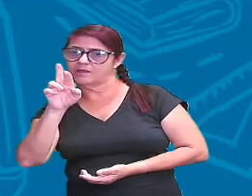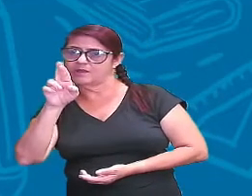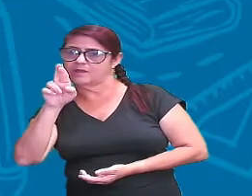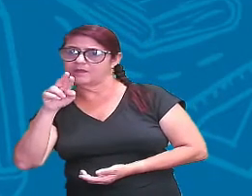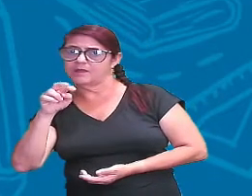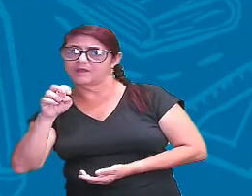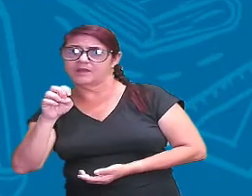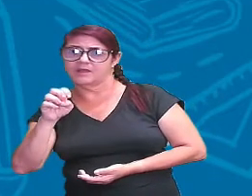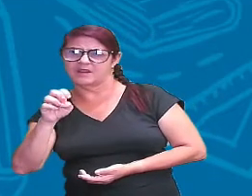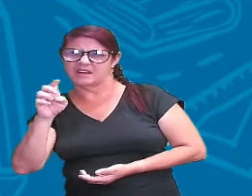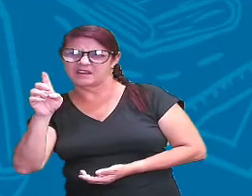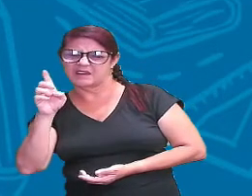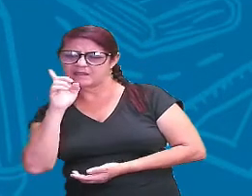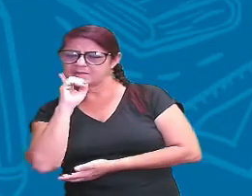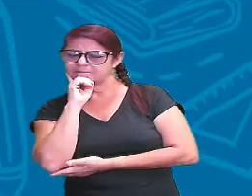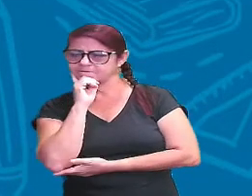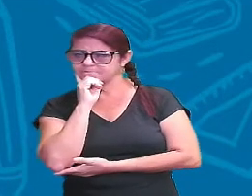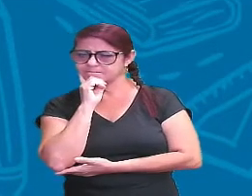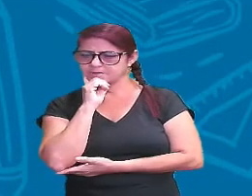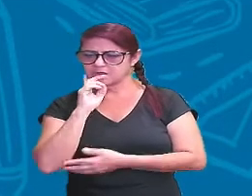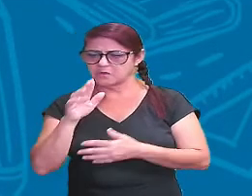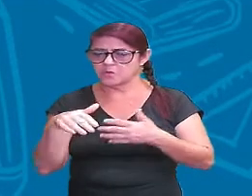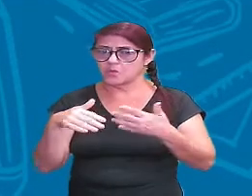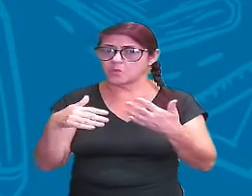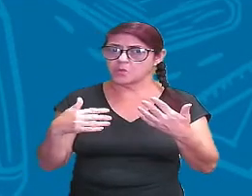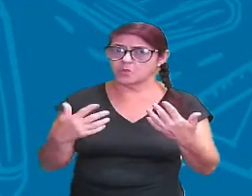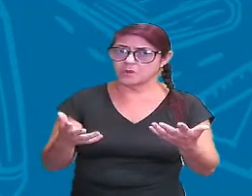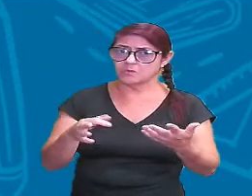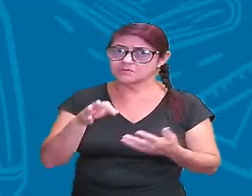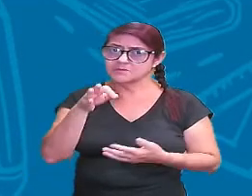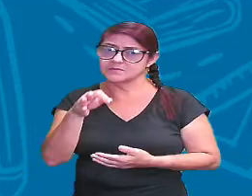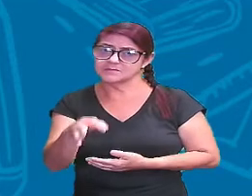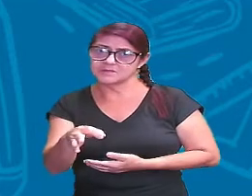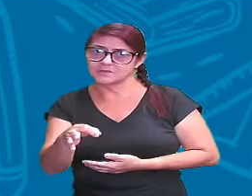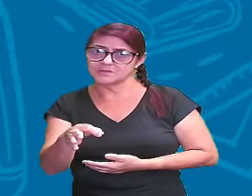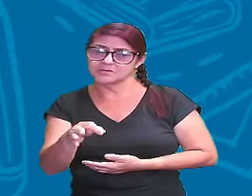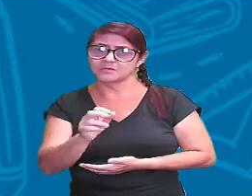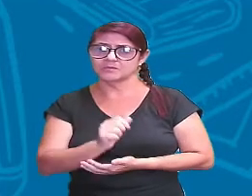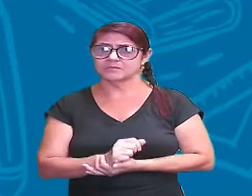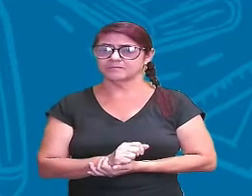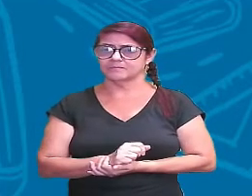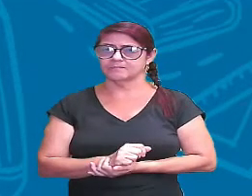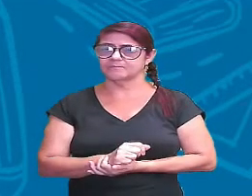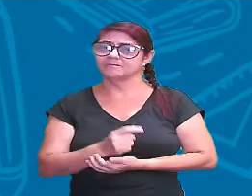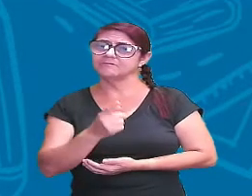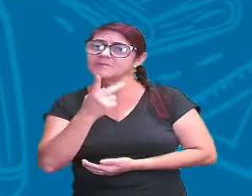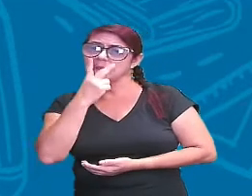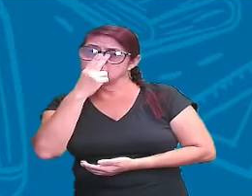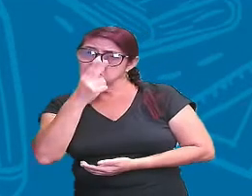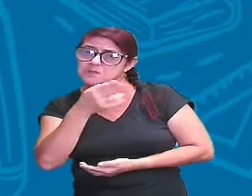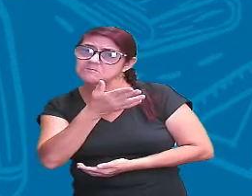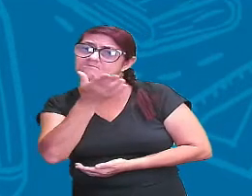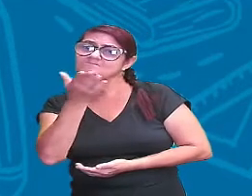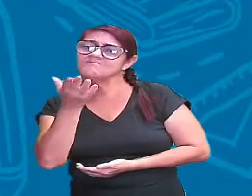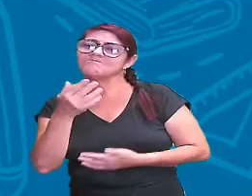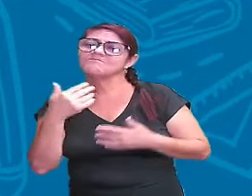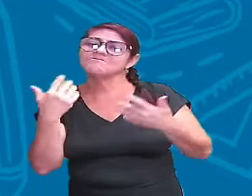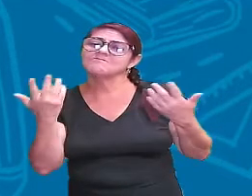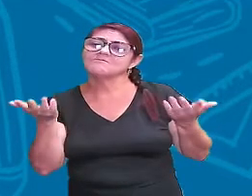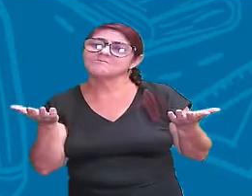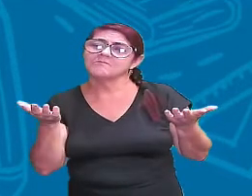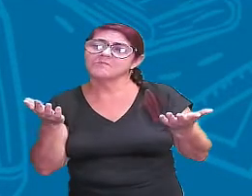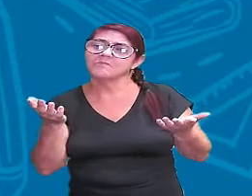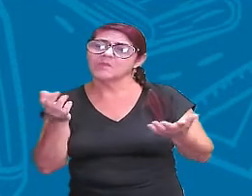seria jacaré ou jacaré. O que é que vocês acham? Jacaré.